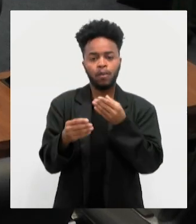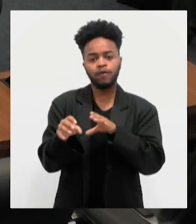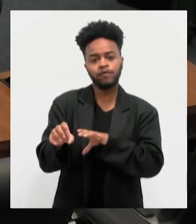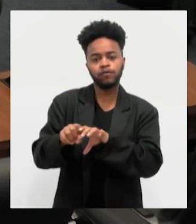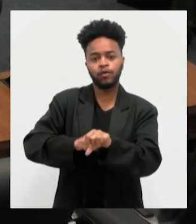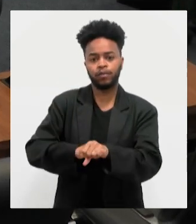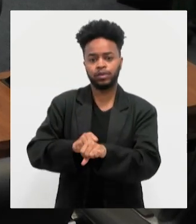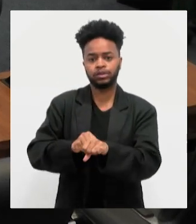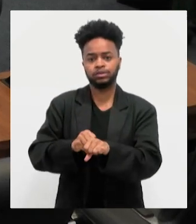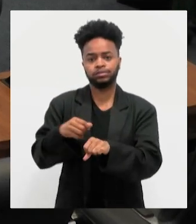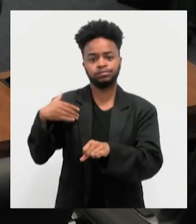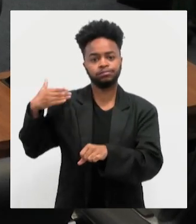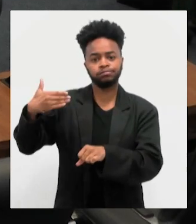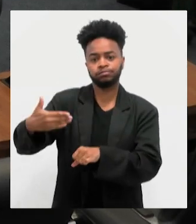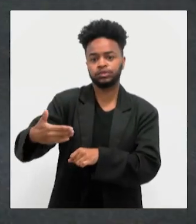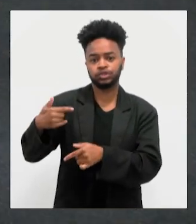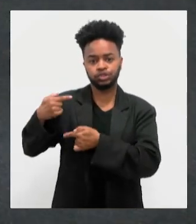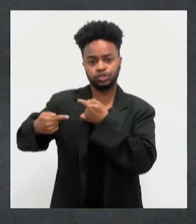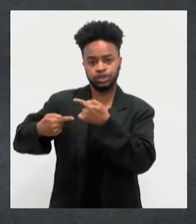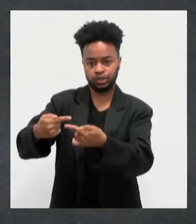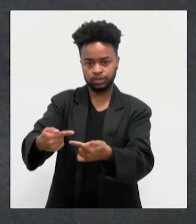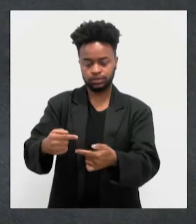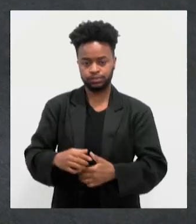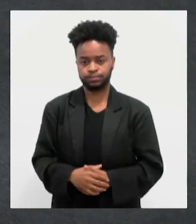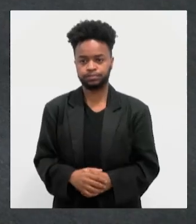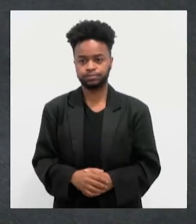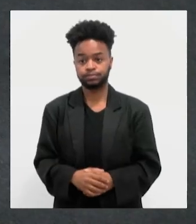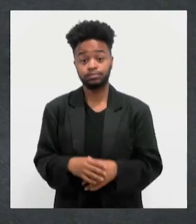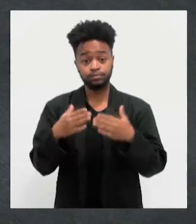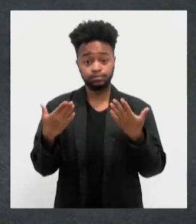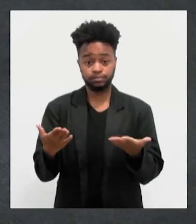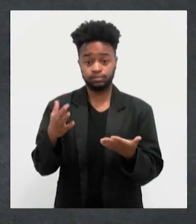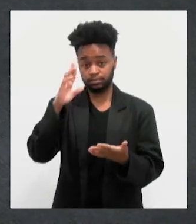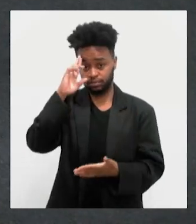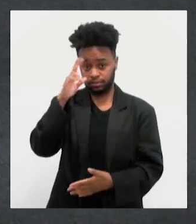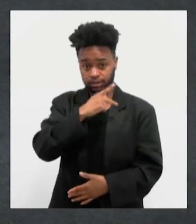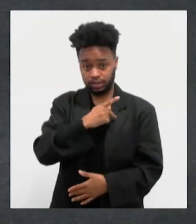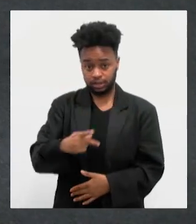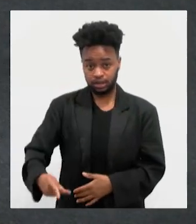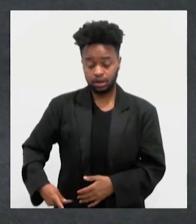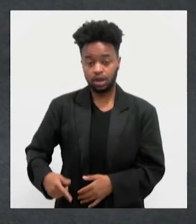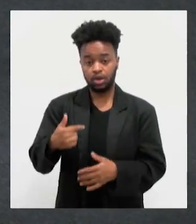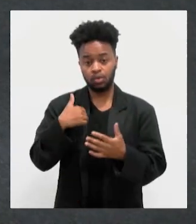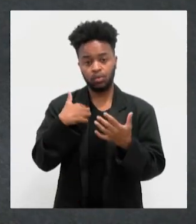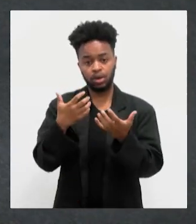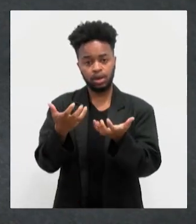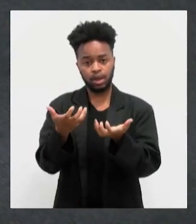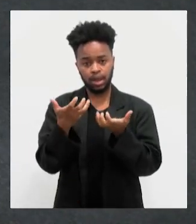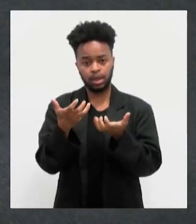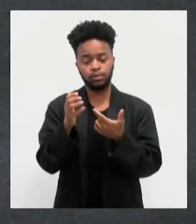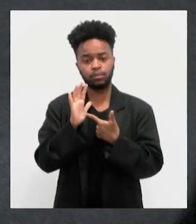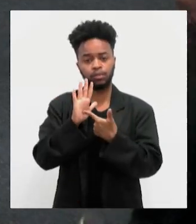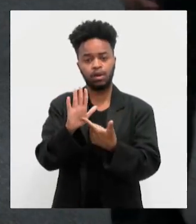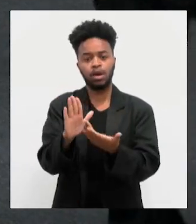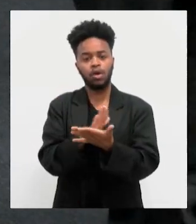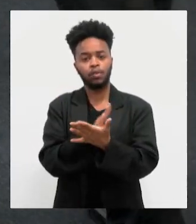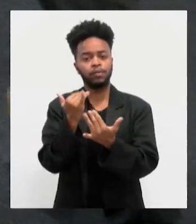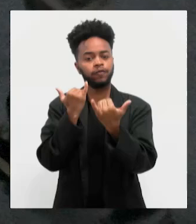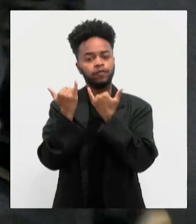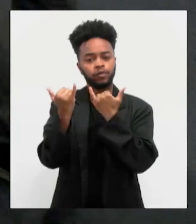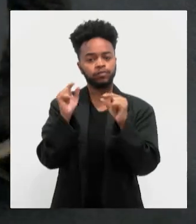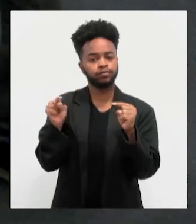das futuras gerações. Para isso, presidente, queria também trazer aqui alguns dados de uma